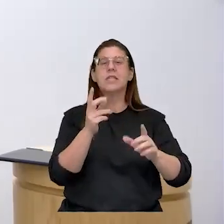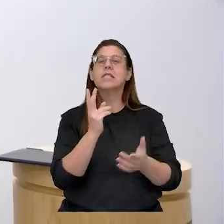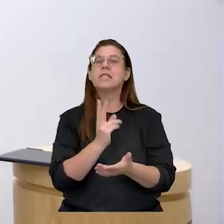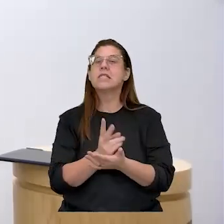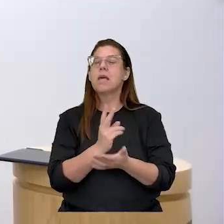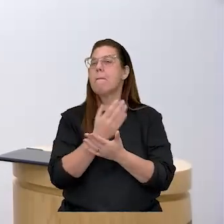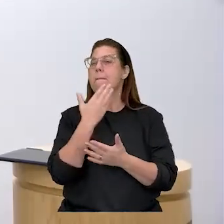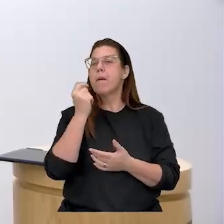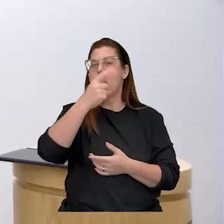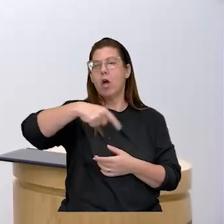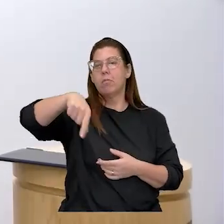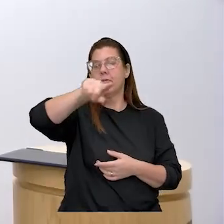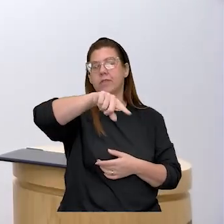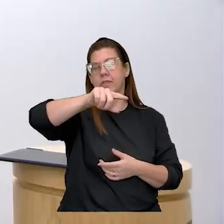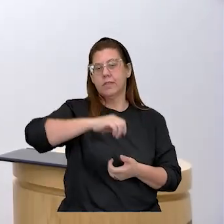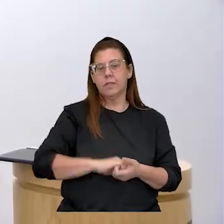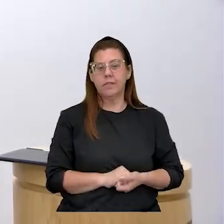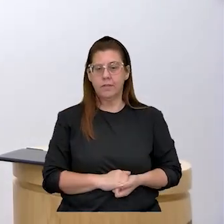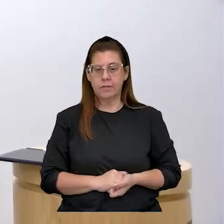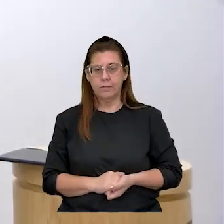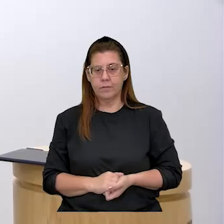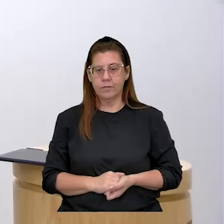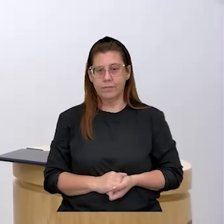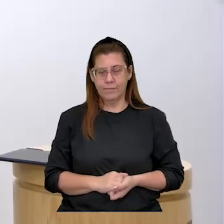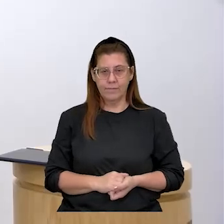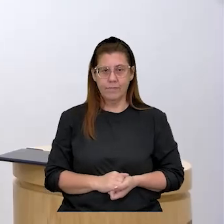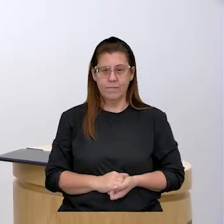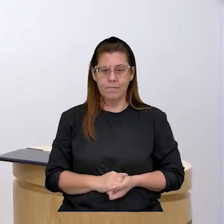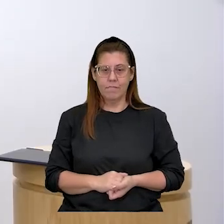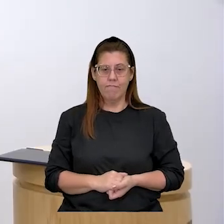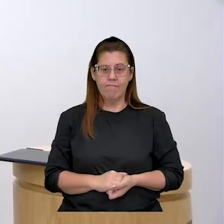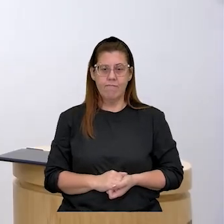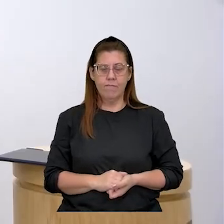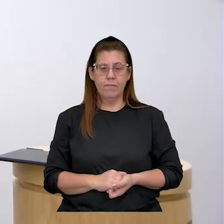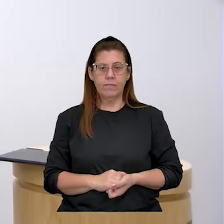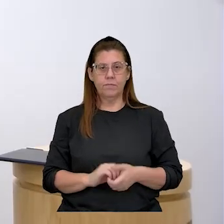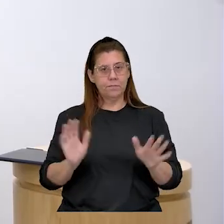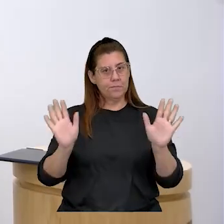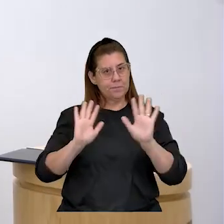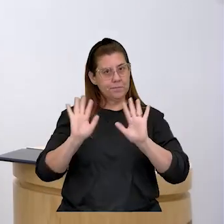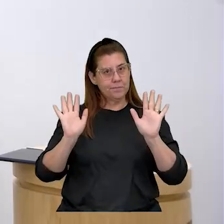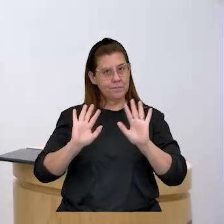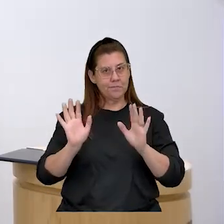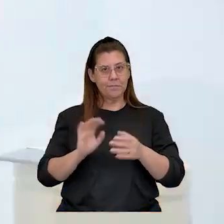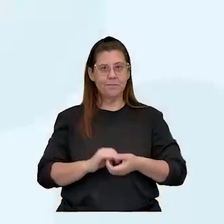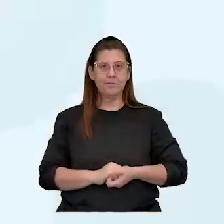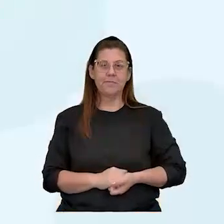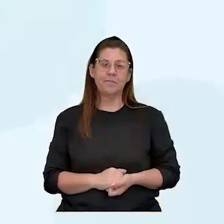para vocês. See you next class next Tuesday. Bye bye.